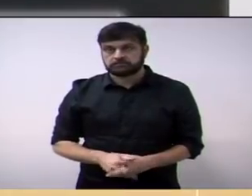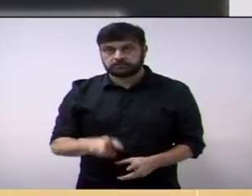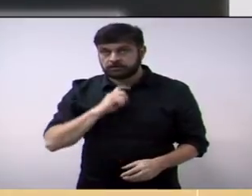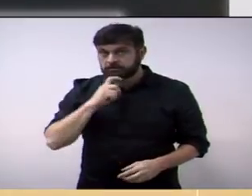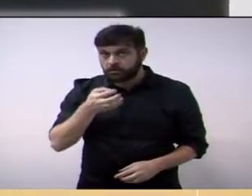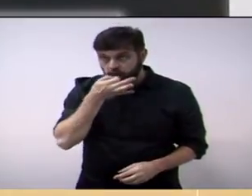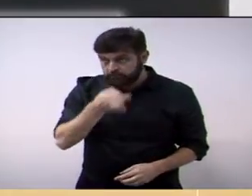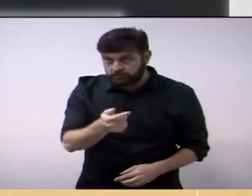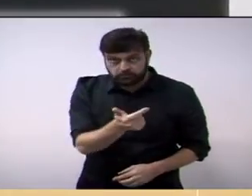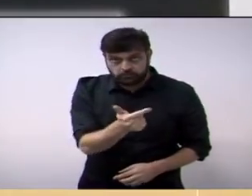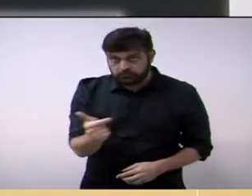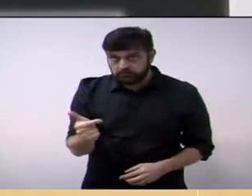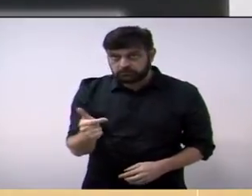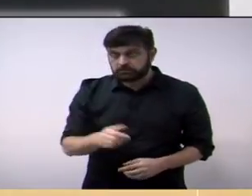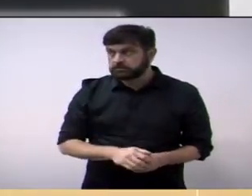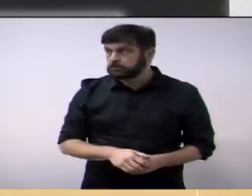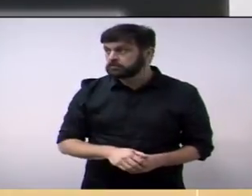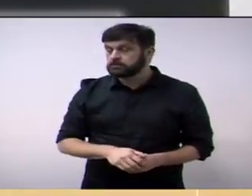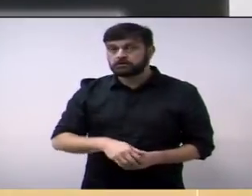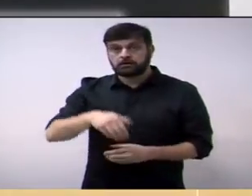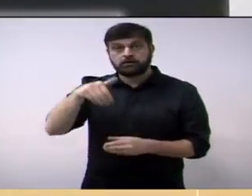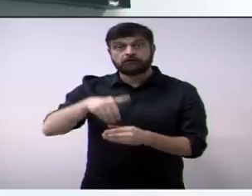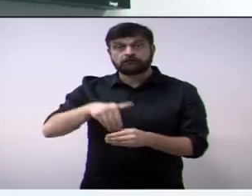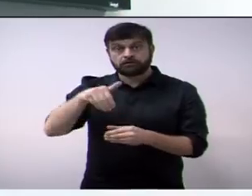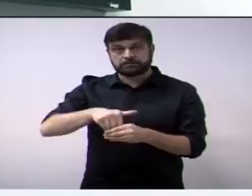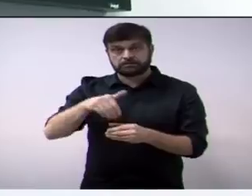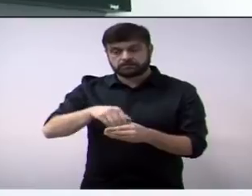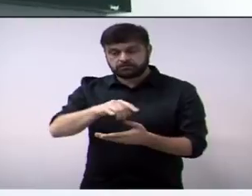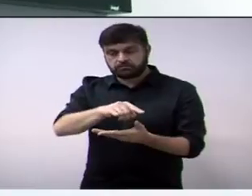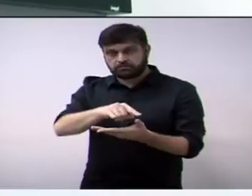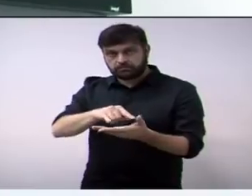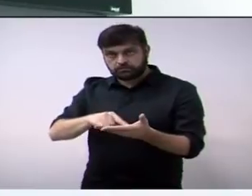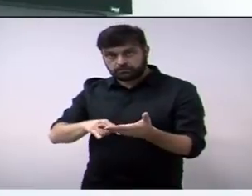Ninguém querendo fazer uso da palavra, as moções estão em votação.